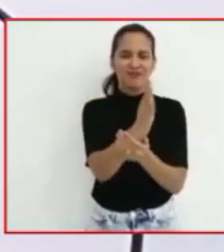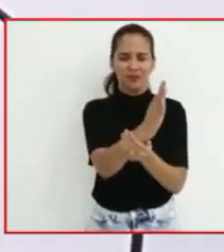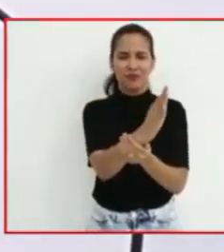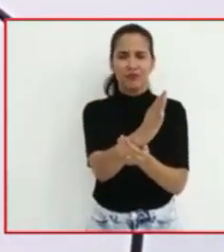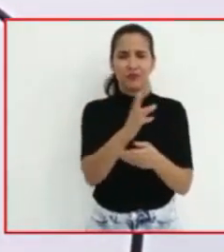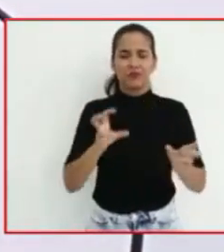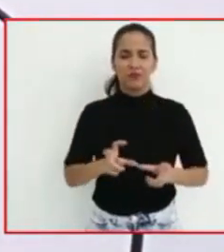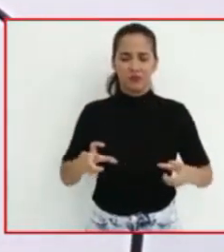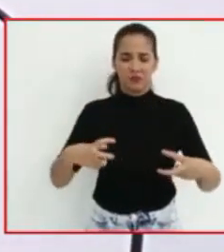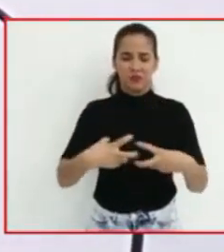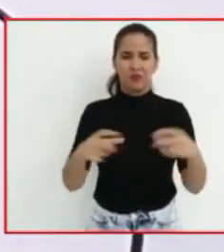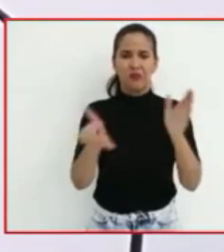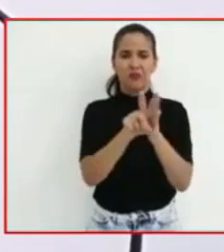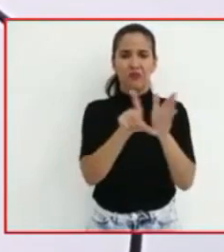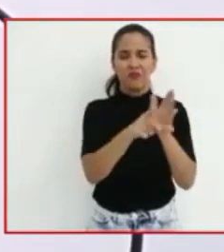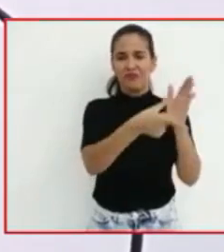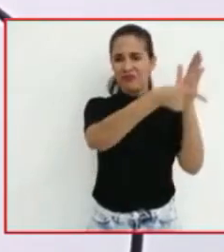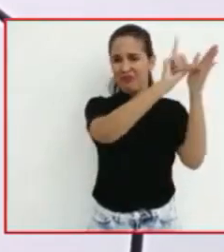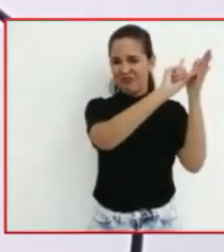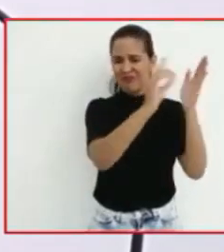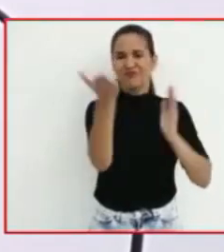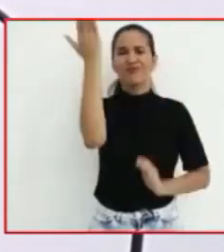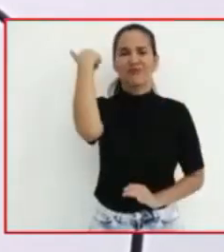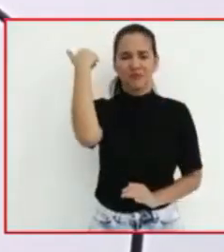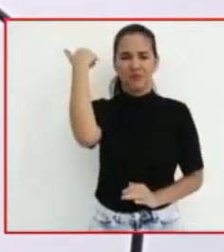na legislatura anterior, a última,